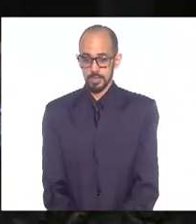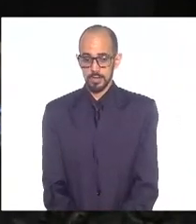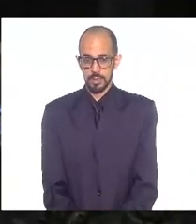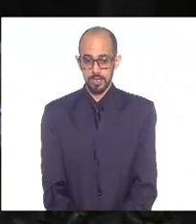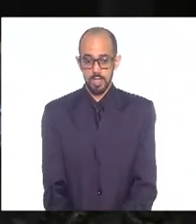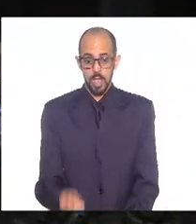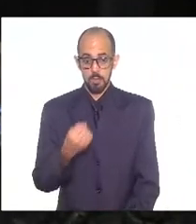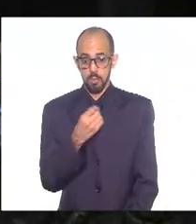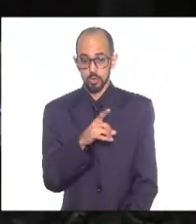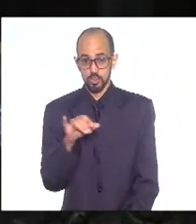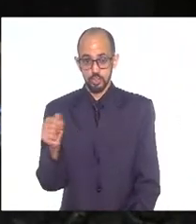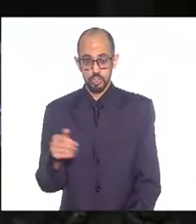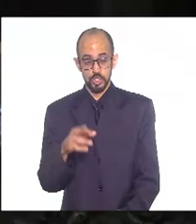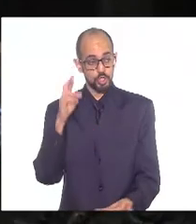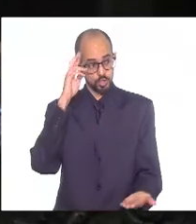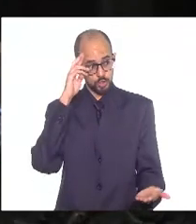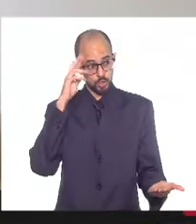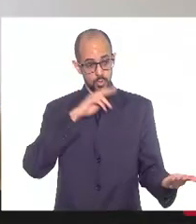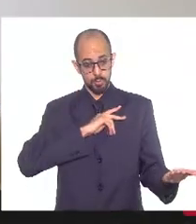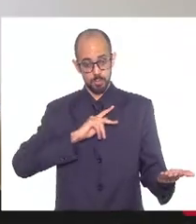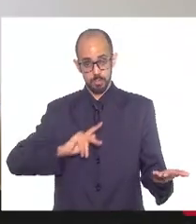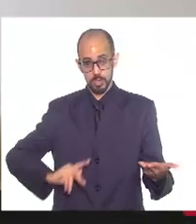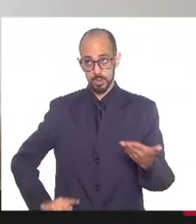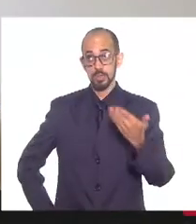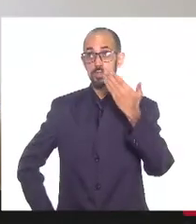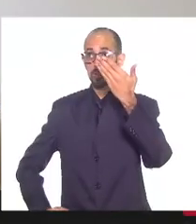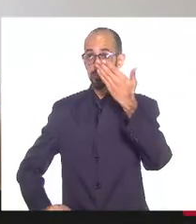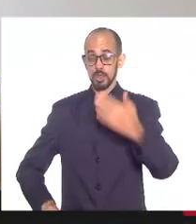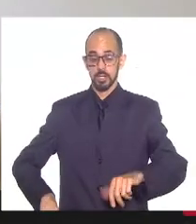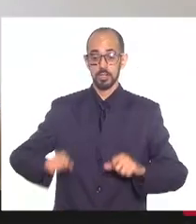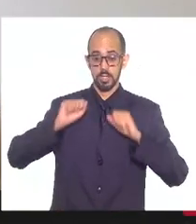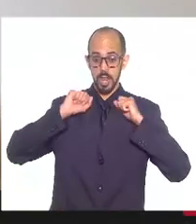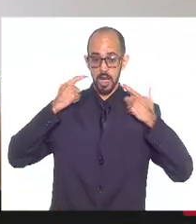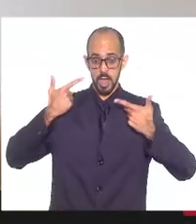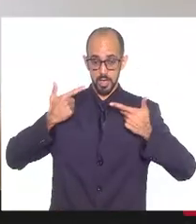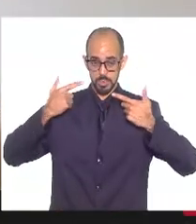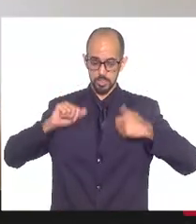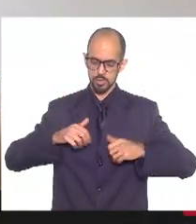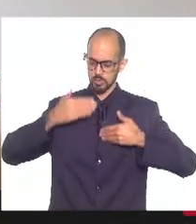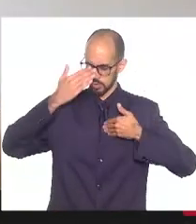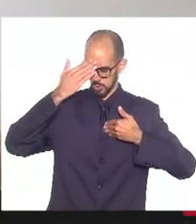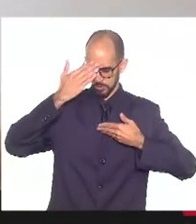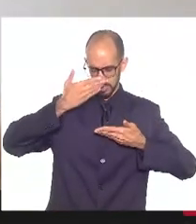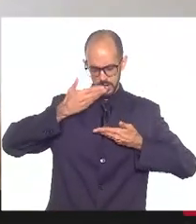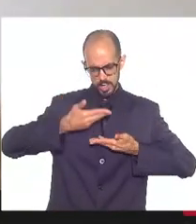Bom dia, senhor presidente da Assembleia Legislativa. Obrigada pelo convite.